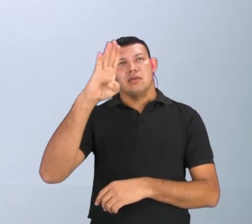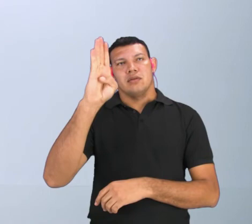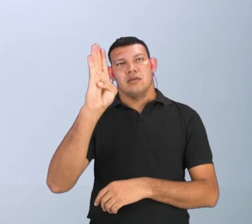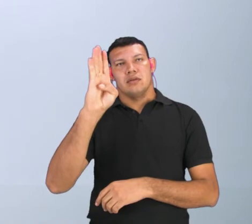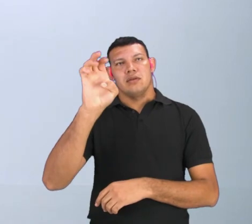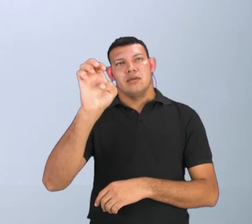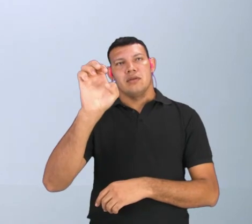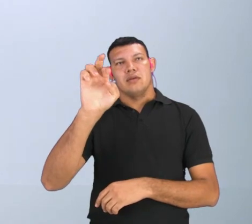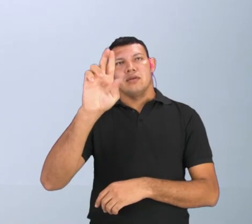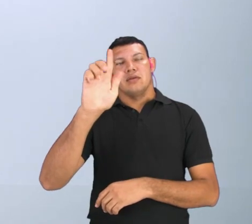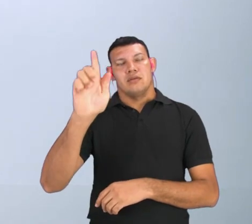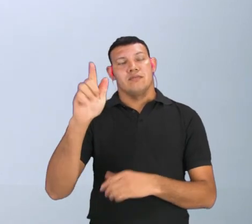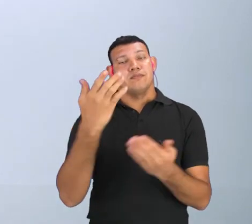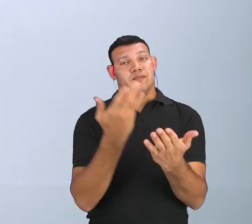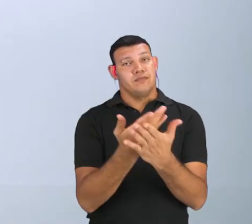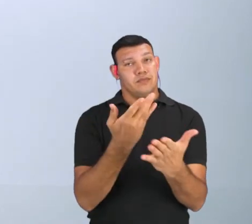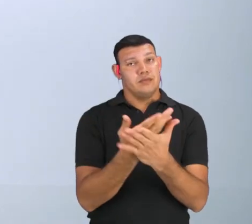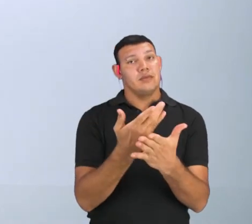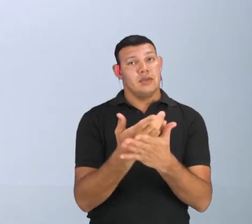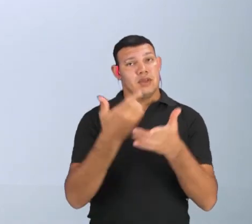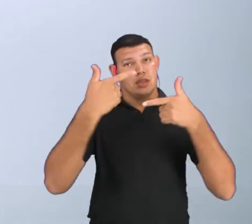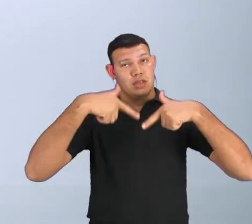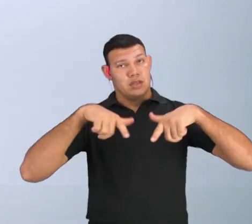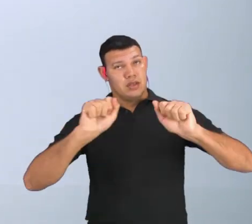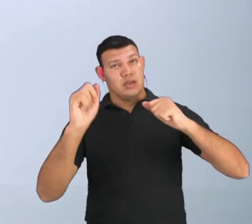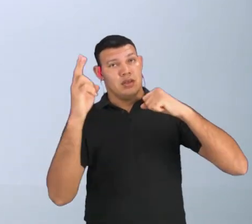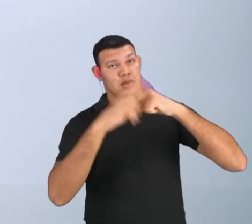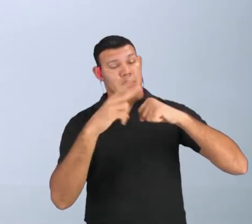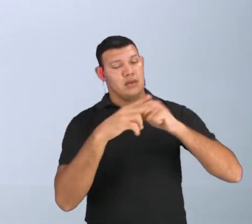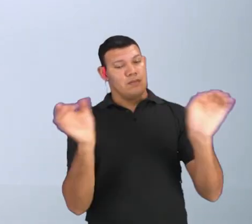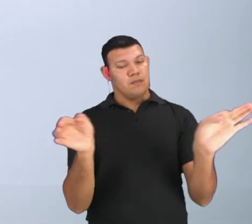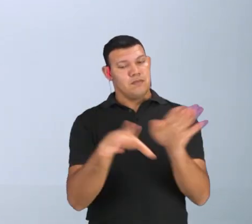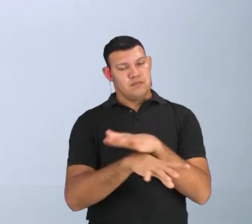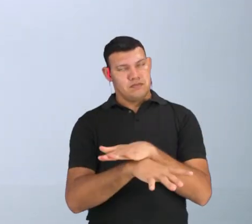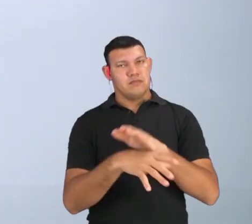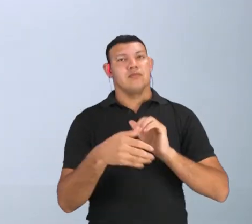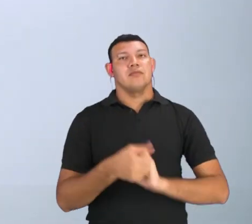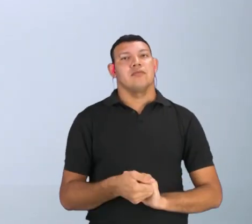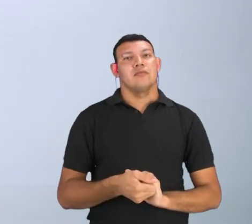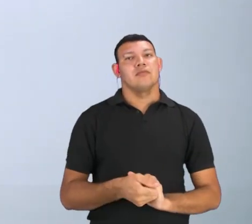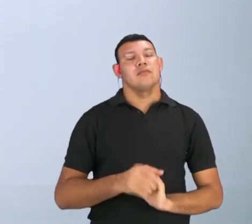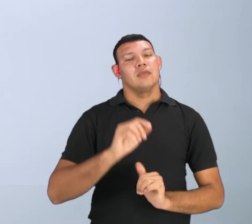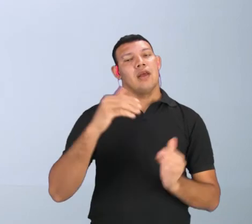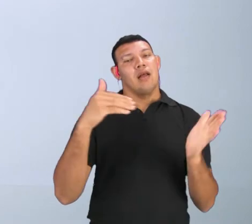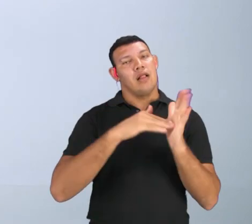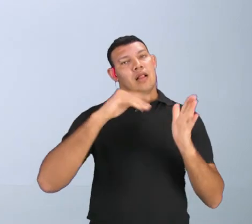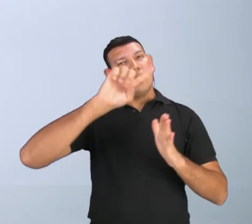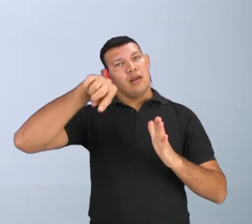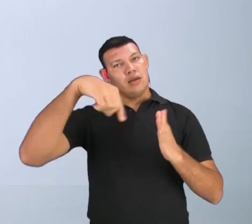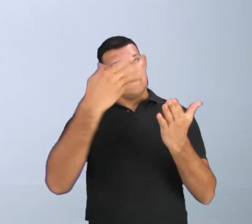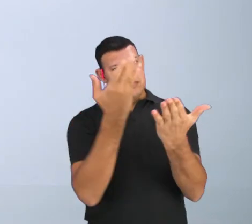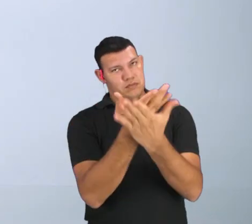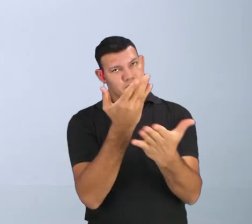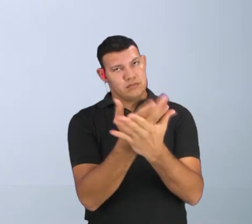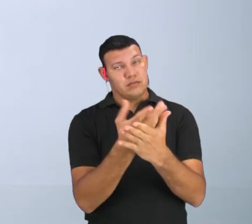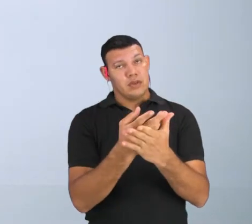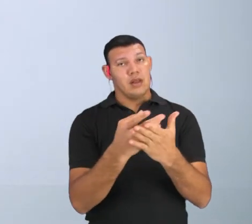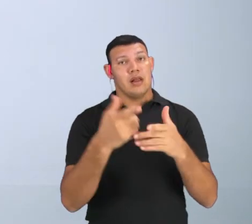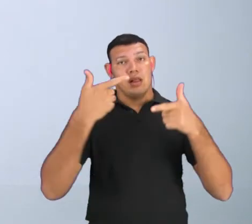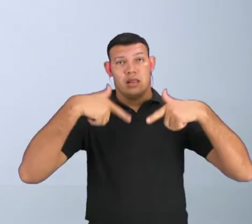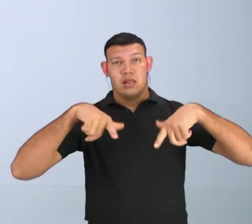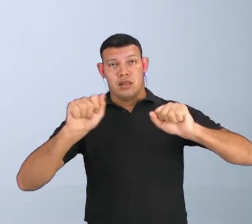pessoal. A nossa aula hoje de linguagem verbal encerra por aqui. A gente se vê na próxima aula